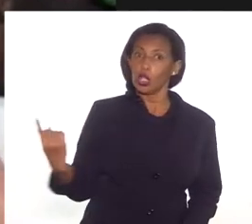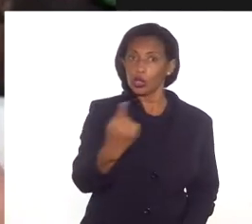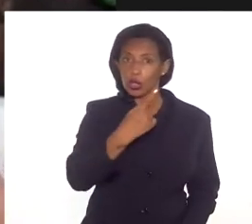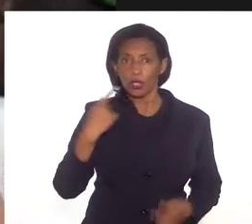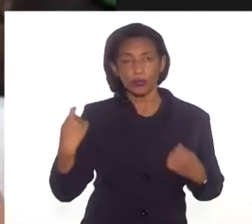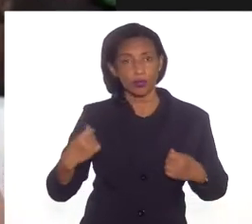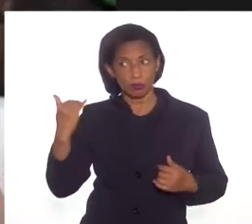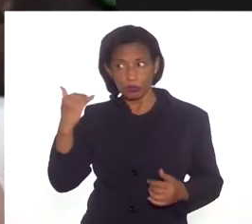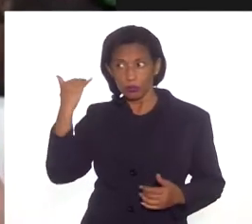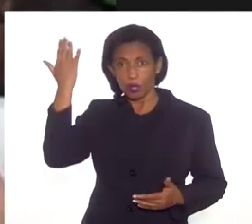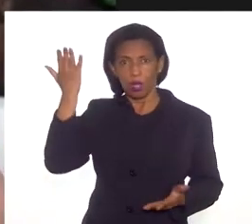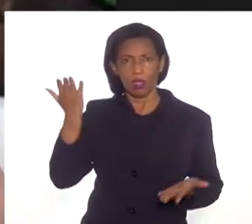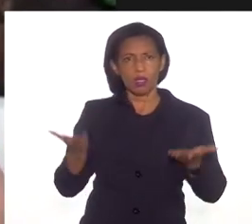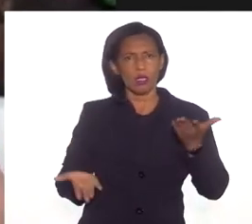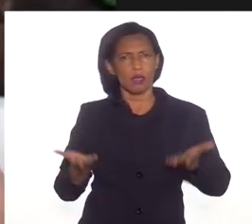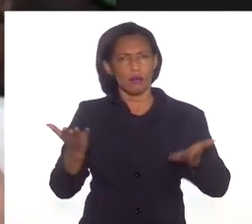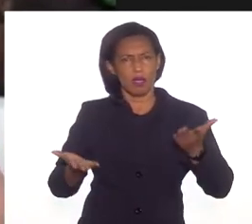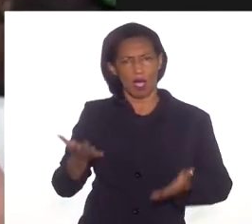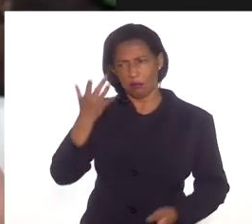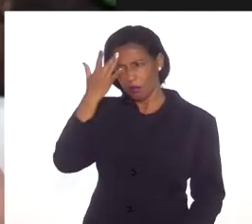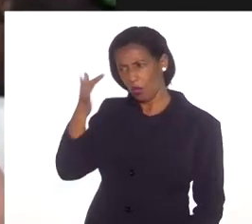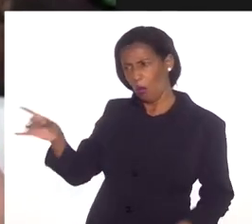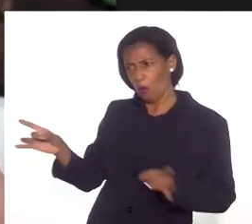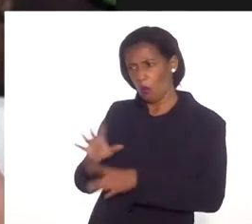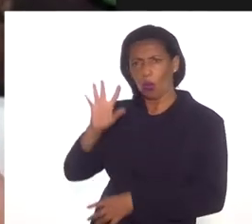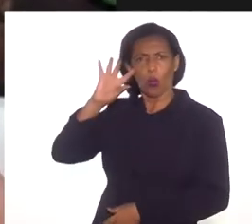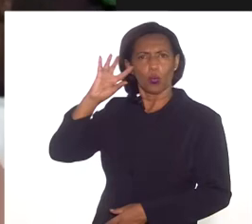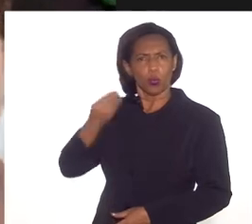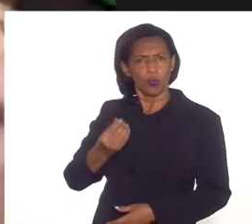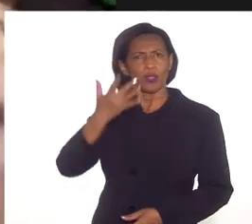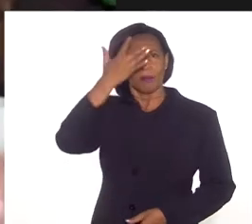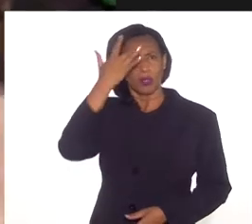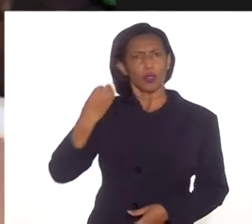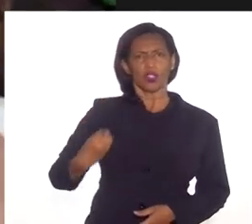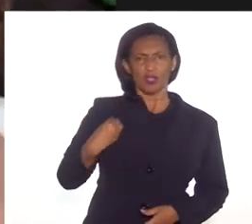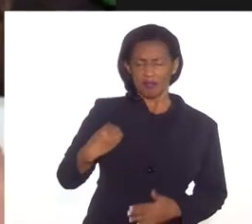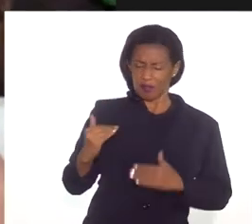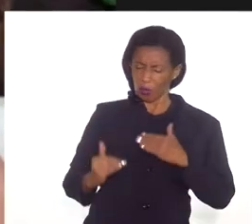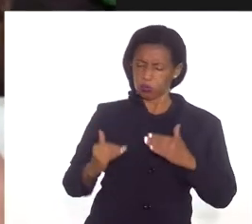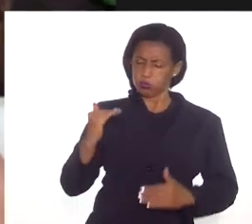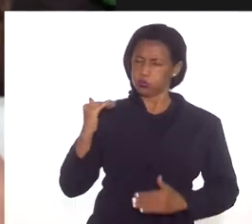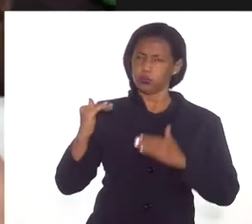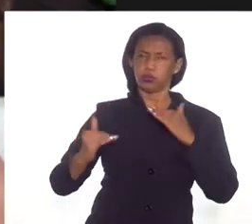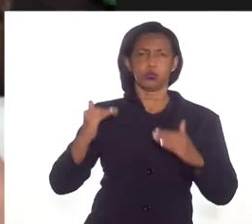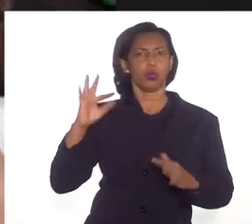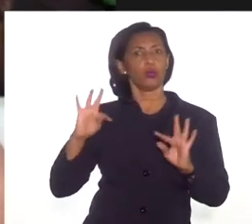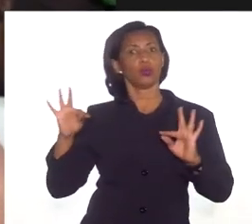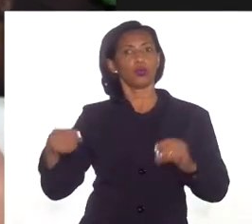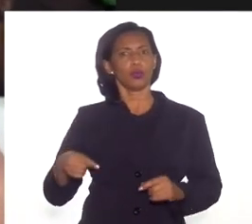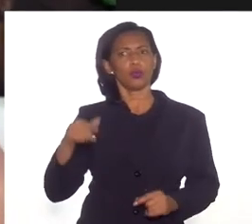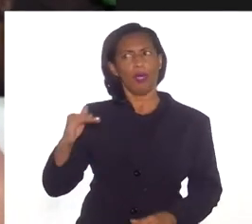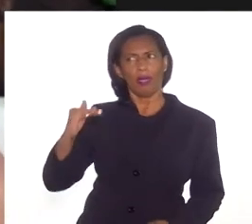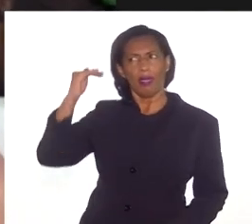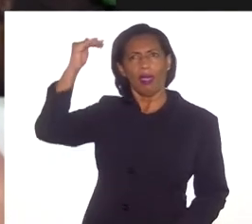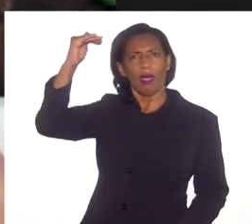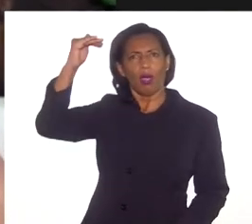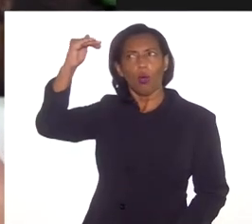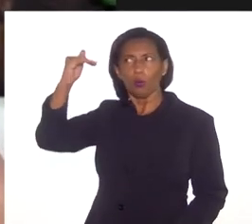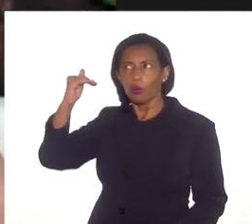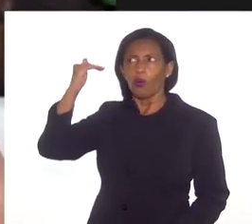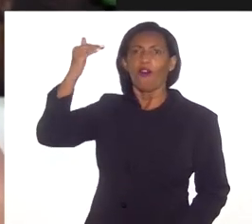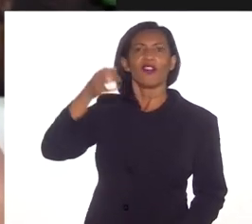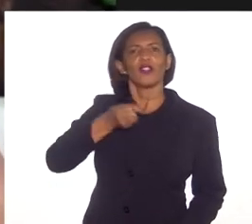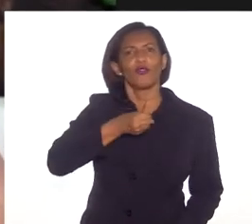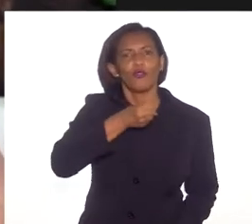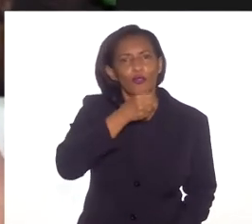de adultos equilibrados, adultos resolvidos, adultos que viveram as fases anteriores. Que esse adulto vai virar